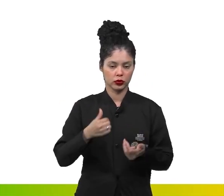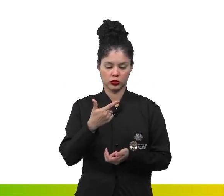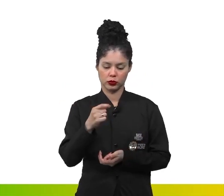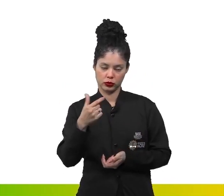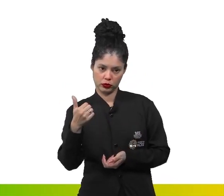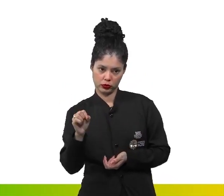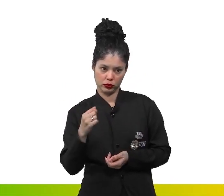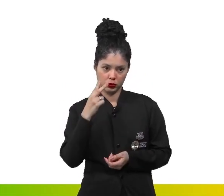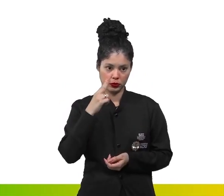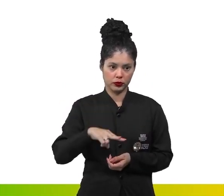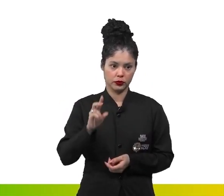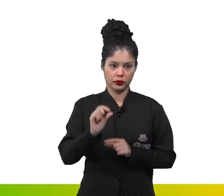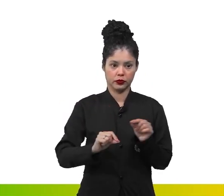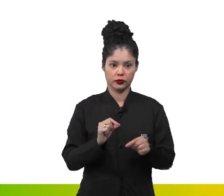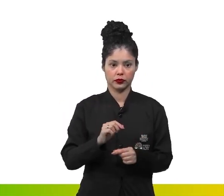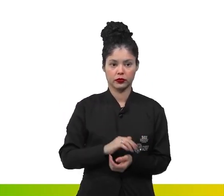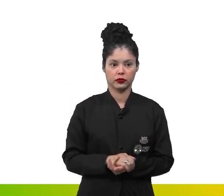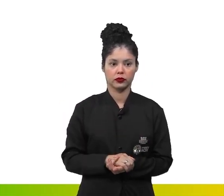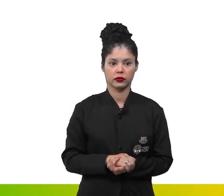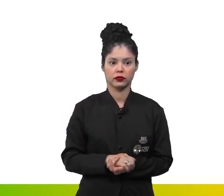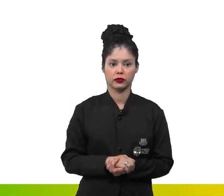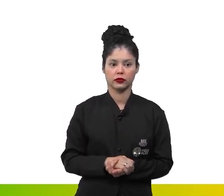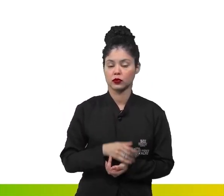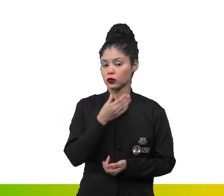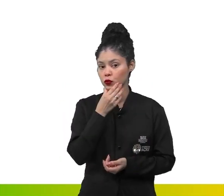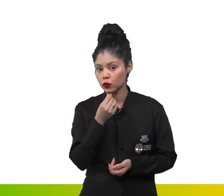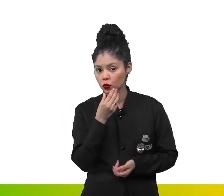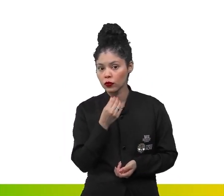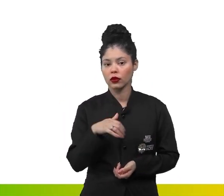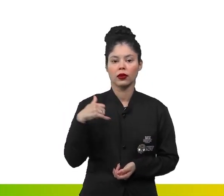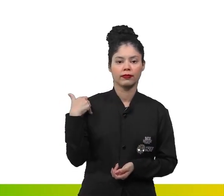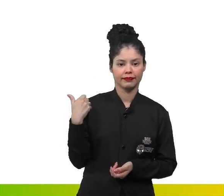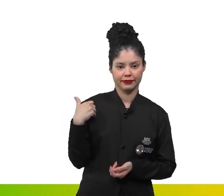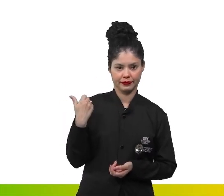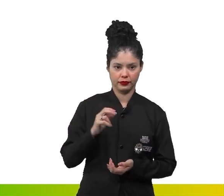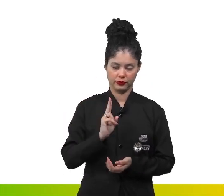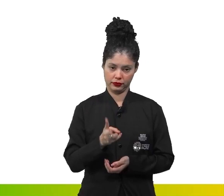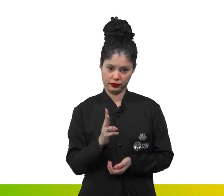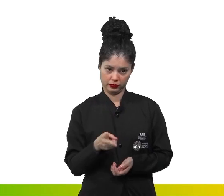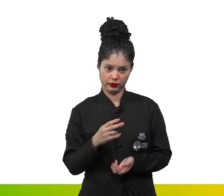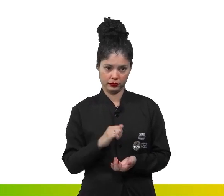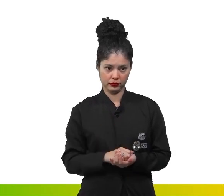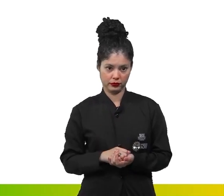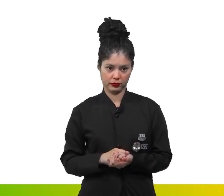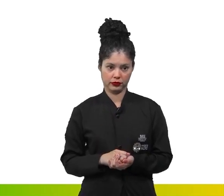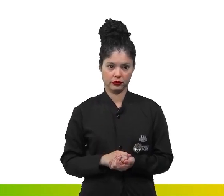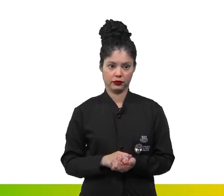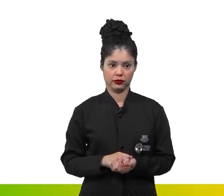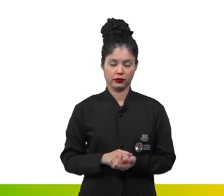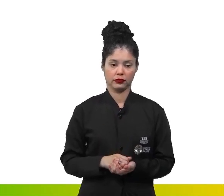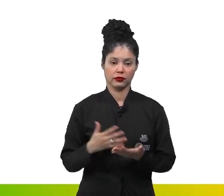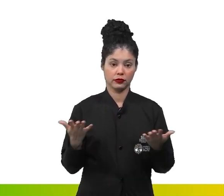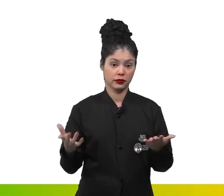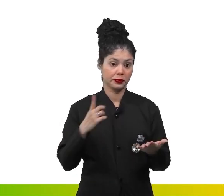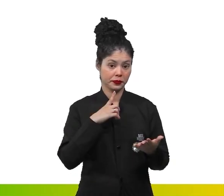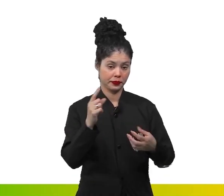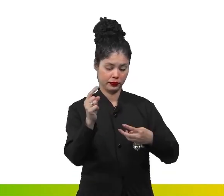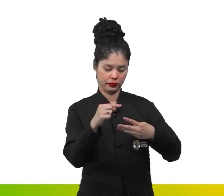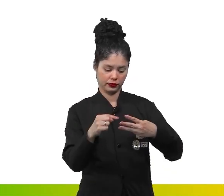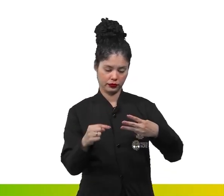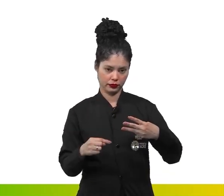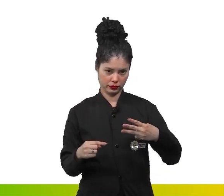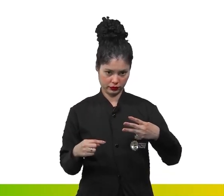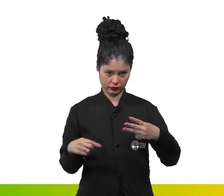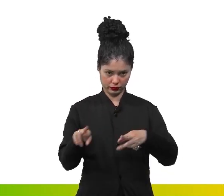2018, a gente tem o seguinte, pessoal, de um lado homens, do outro lado mulheres, sempre assim quando a gente fala de pirâmide, e a gente tem 3